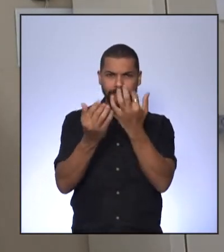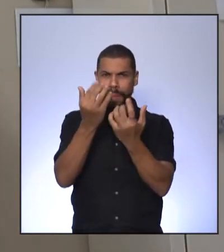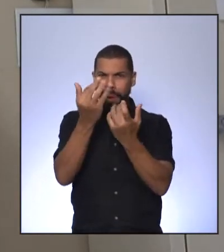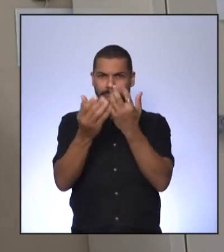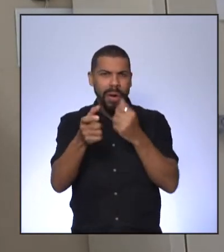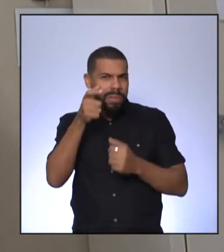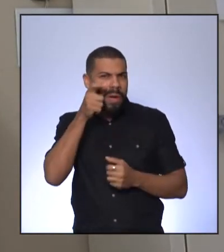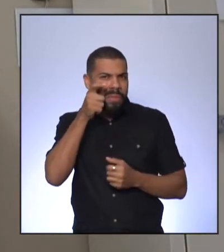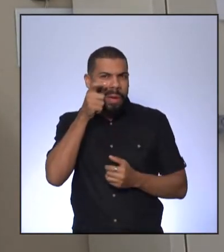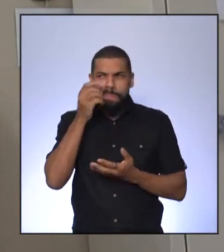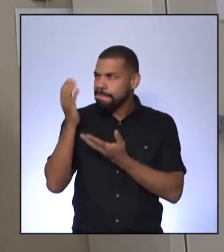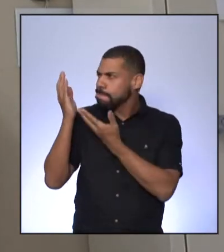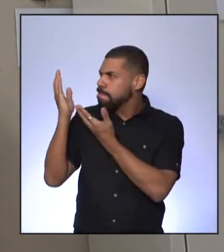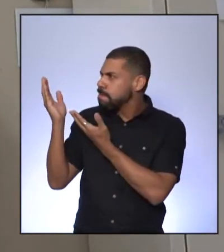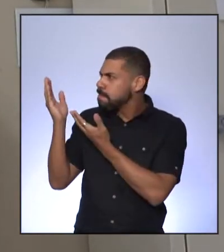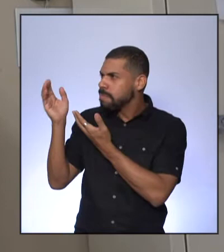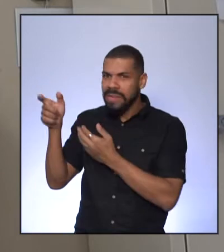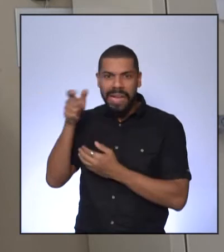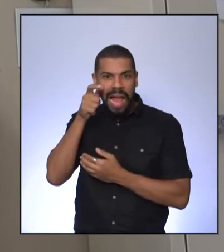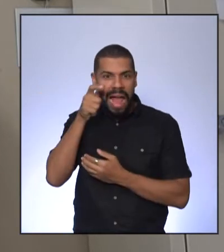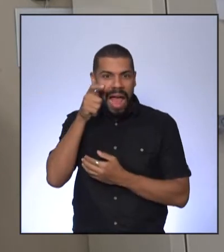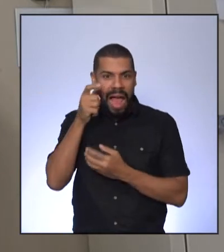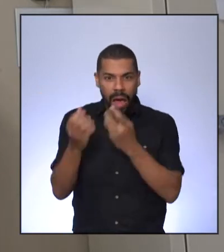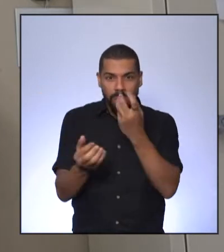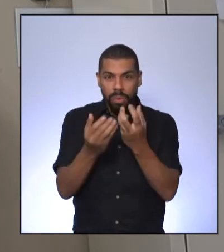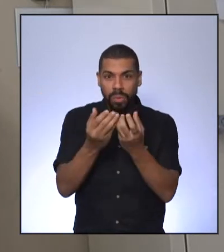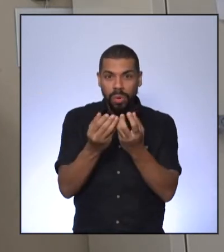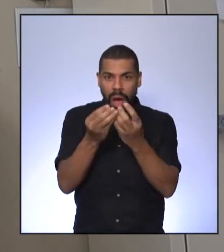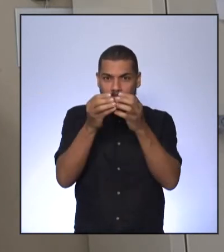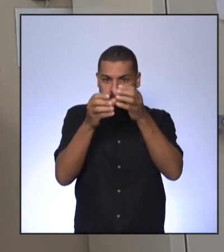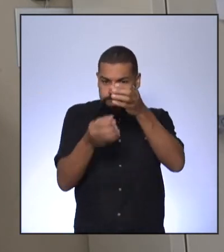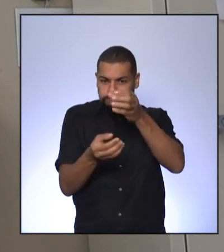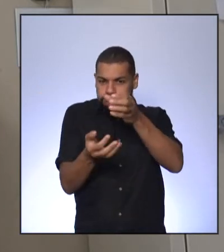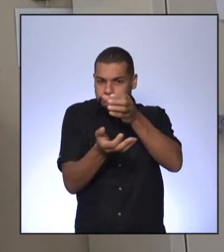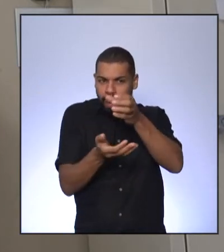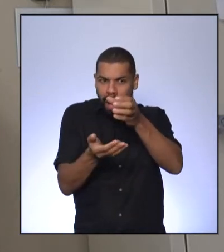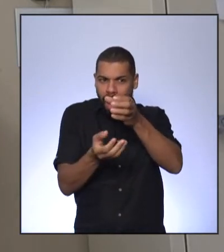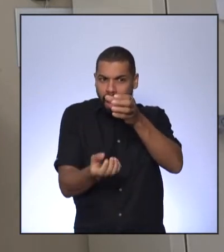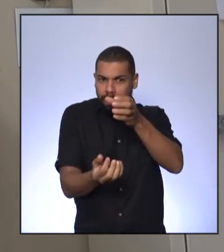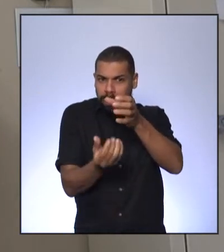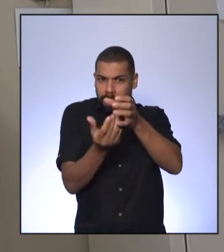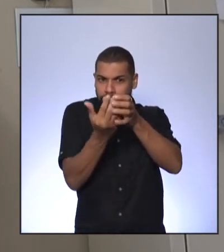se vocês notarem, ele nem chegou a se depositar no fundo.